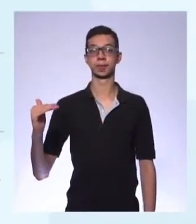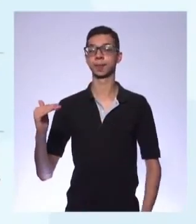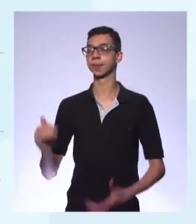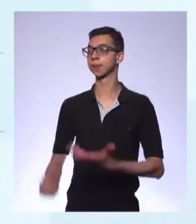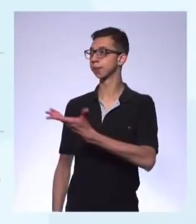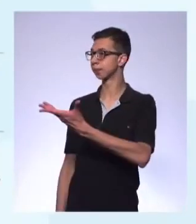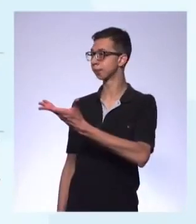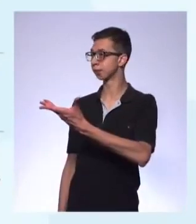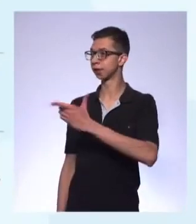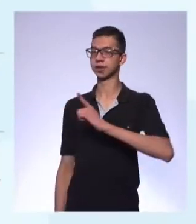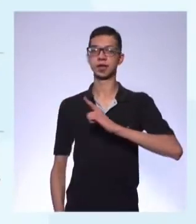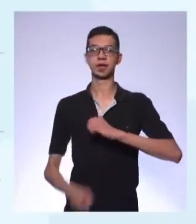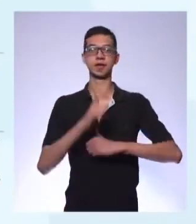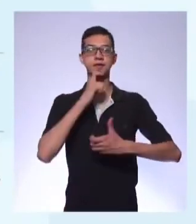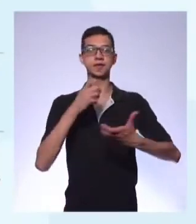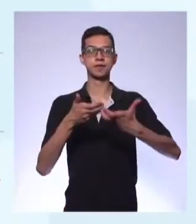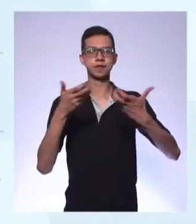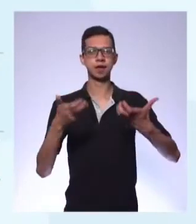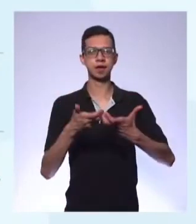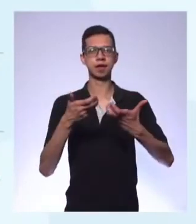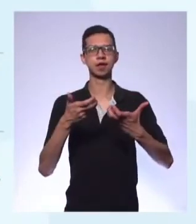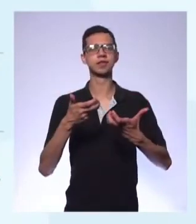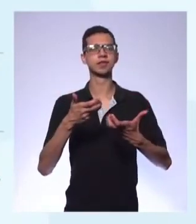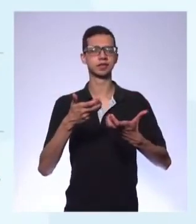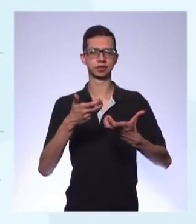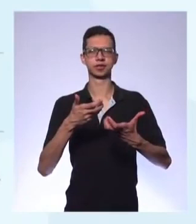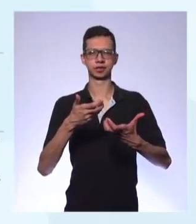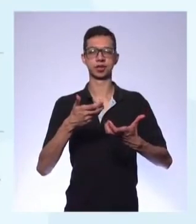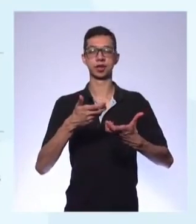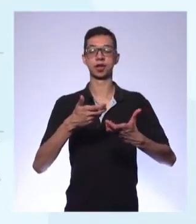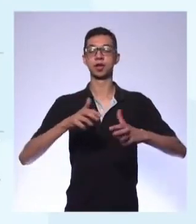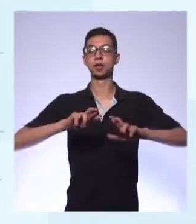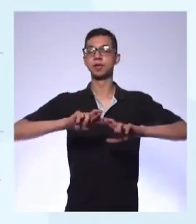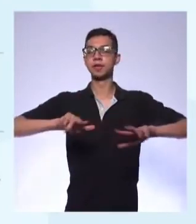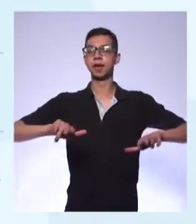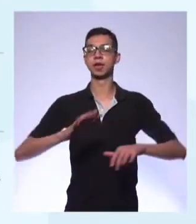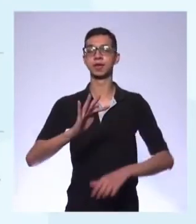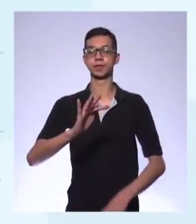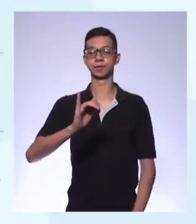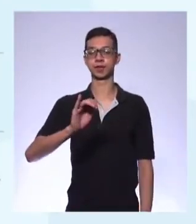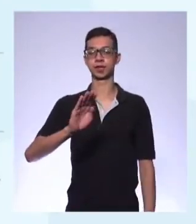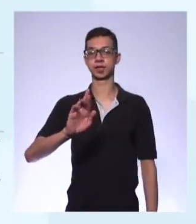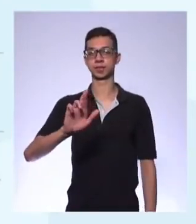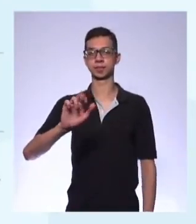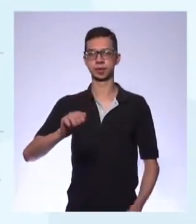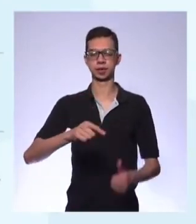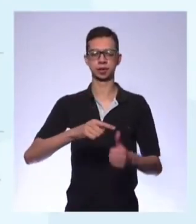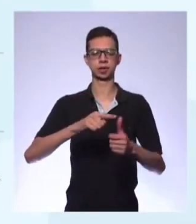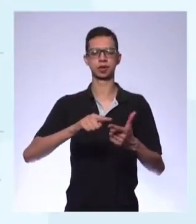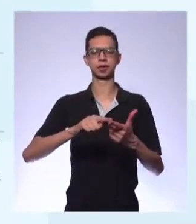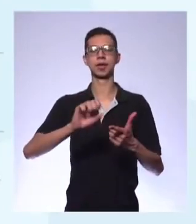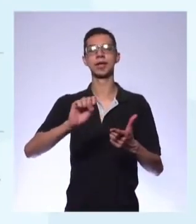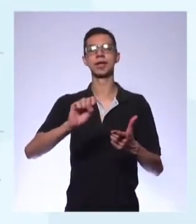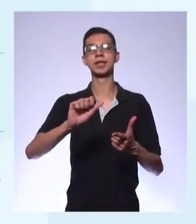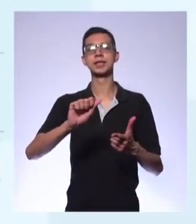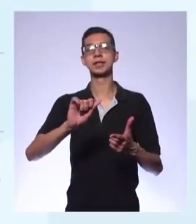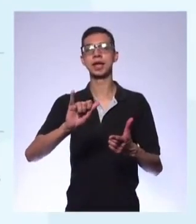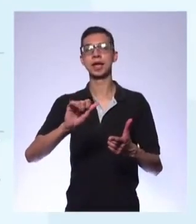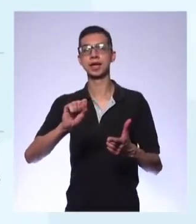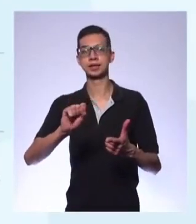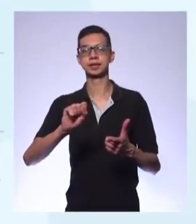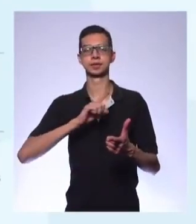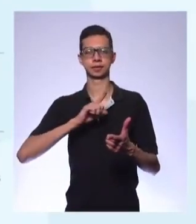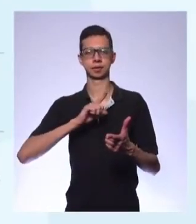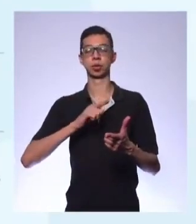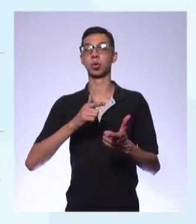legumes que vão estar muito ricas em sais minerais, em fibras, né? E não vão ter gordura praticamente,